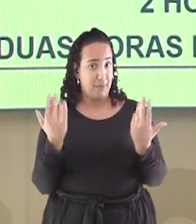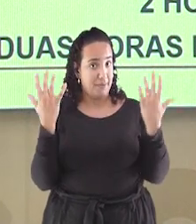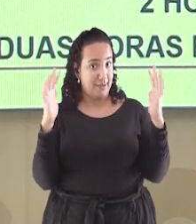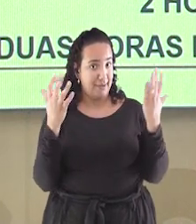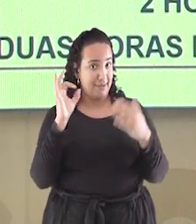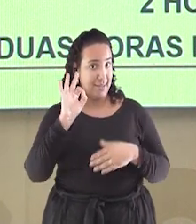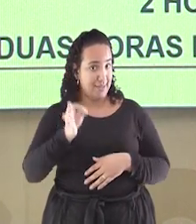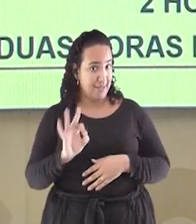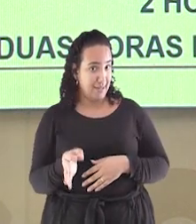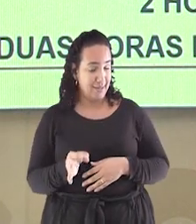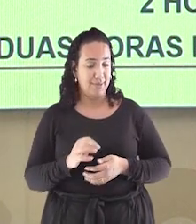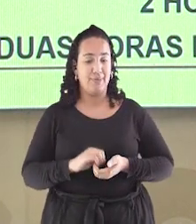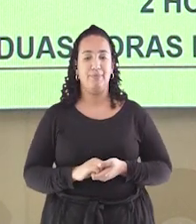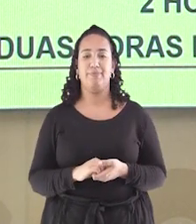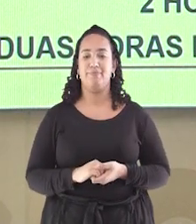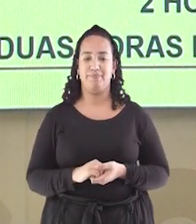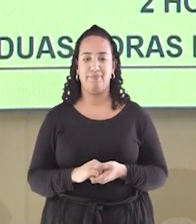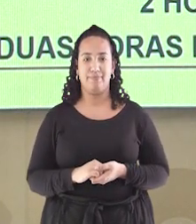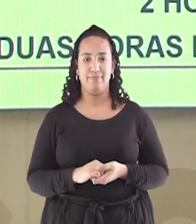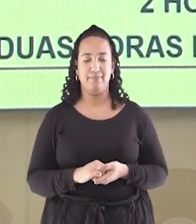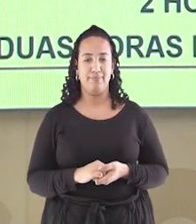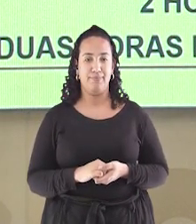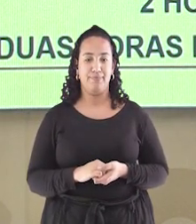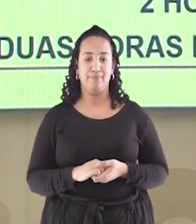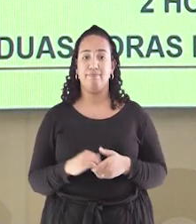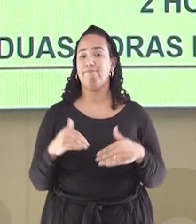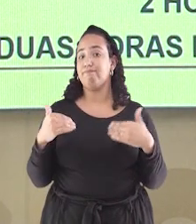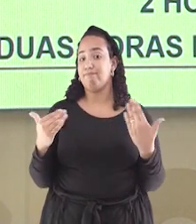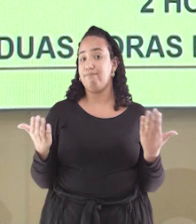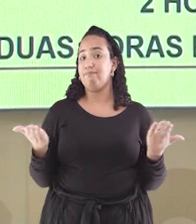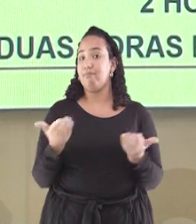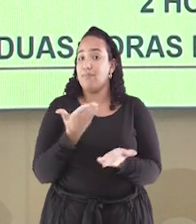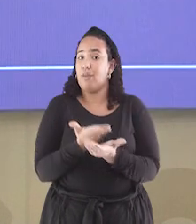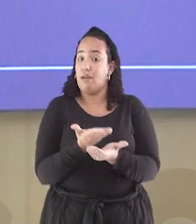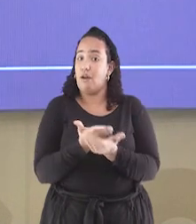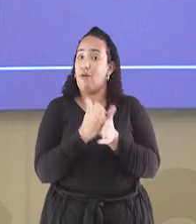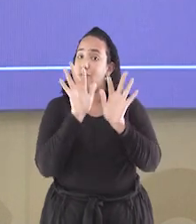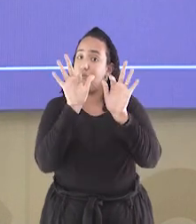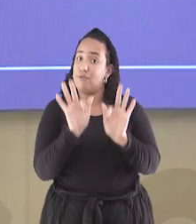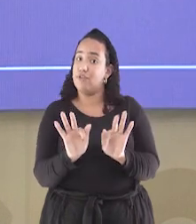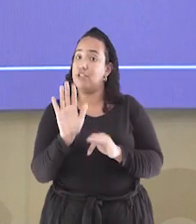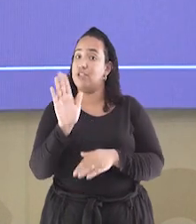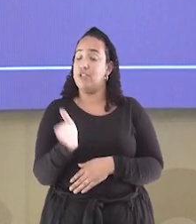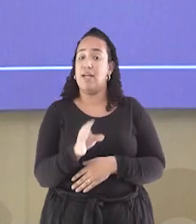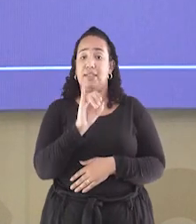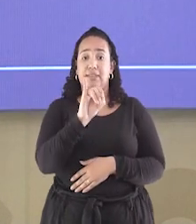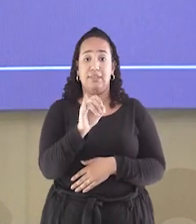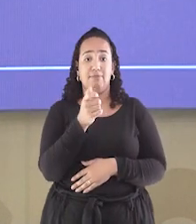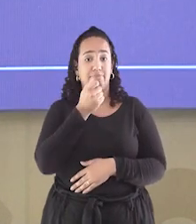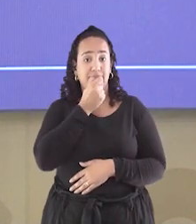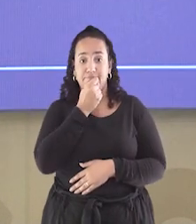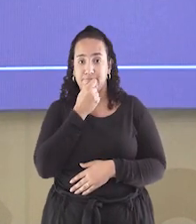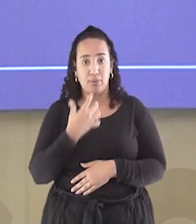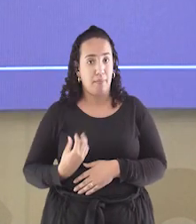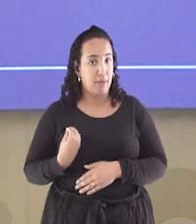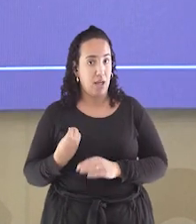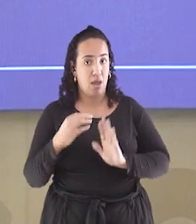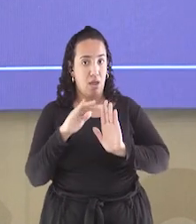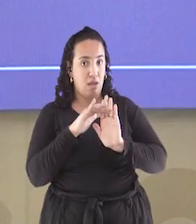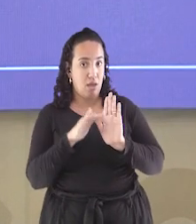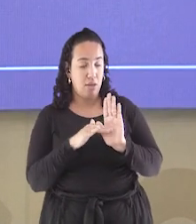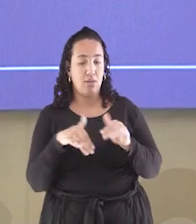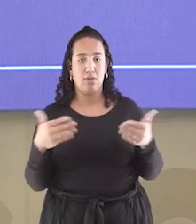assim, acertou. Parabéns. Pessoal, nossa aula está chegando ao fim. Se você ainda não marcou sua